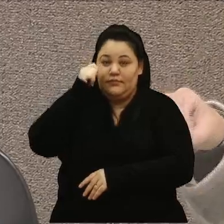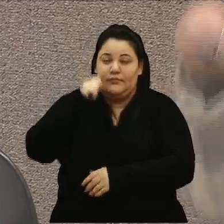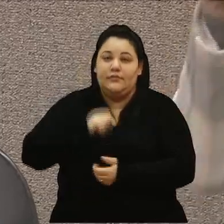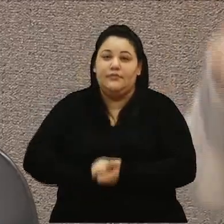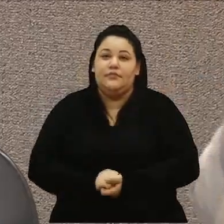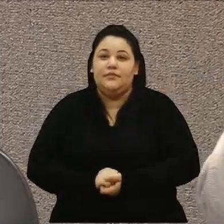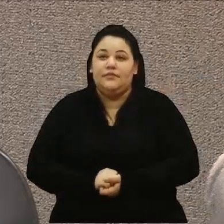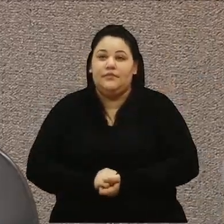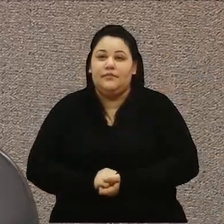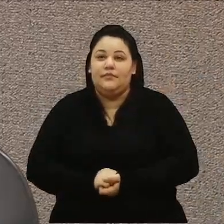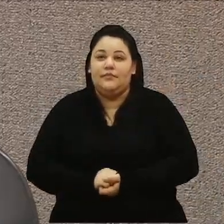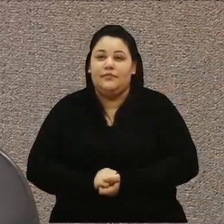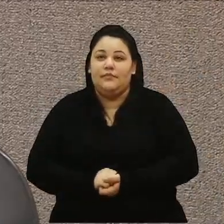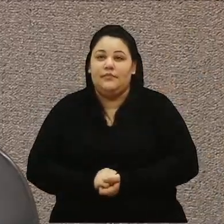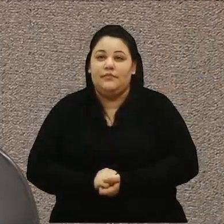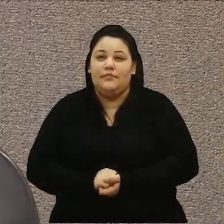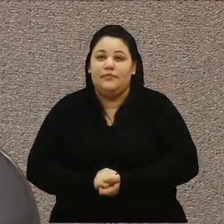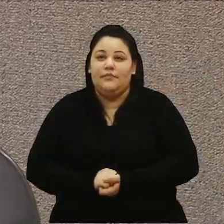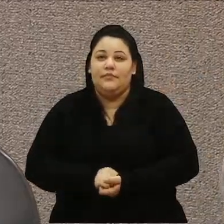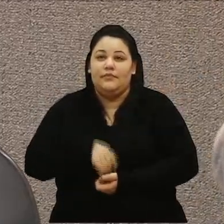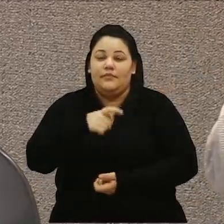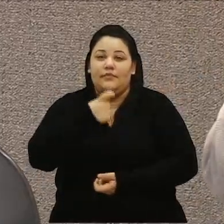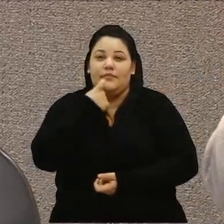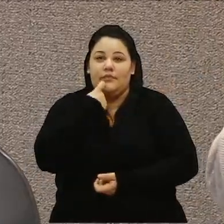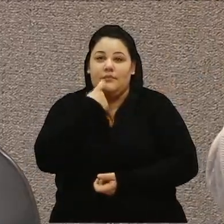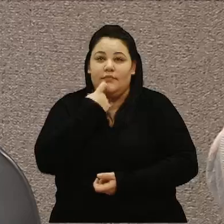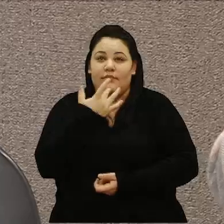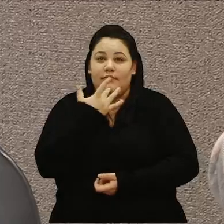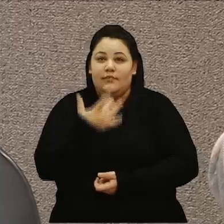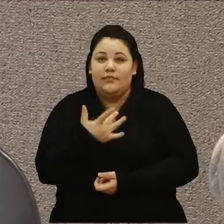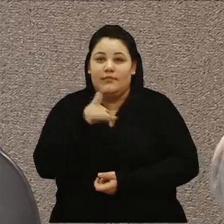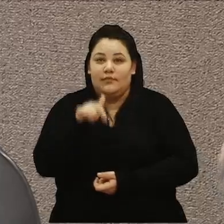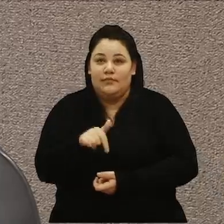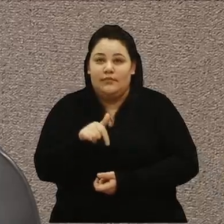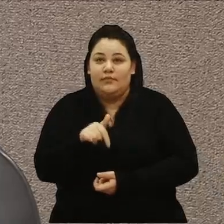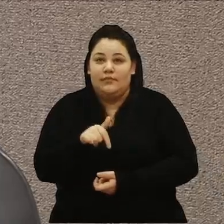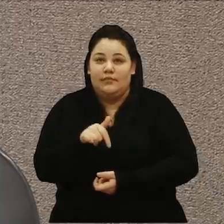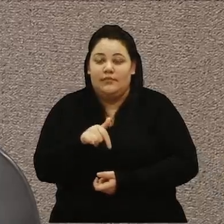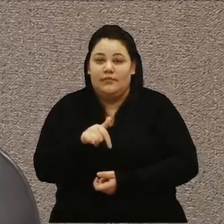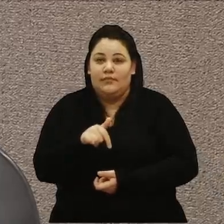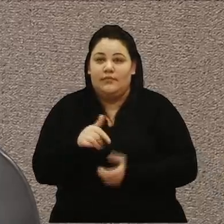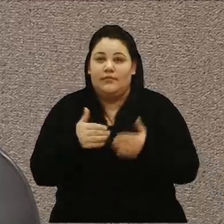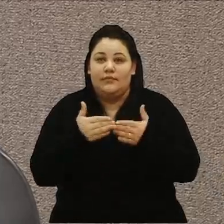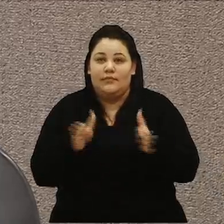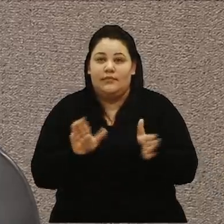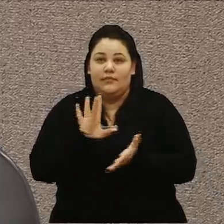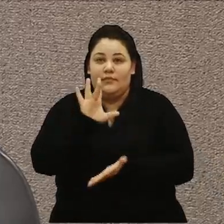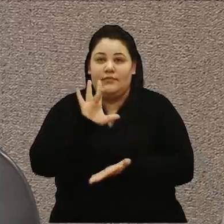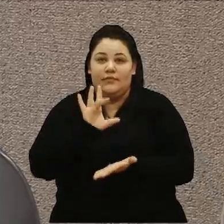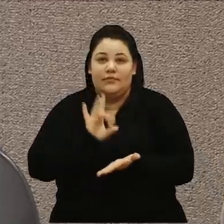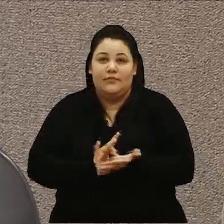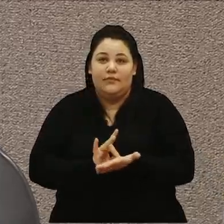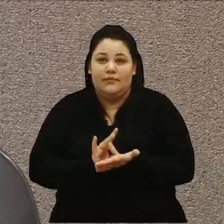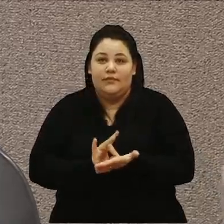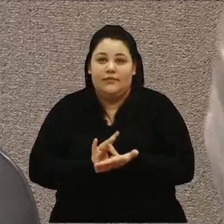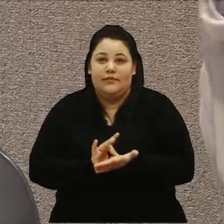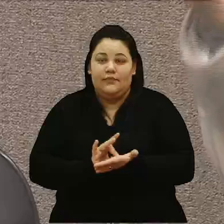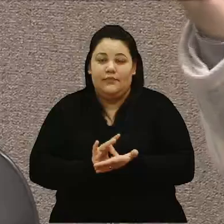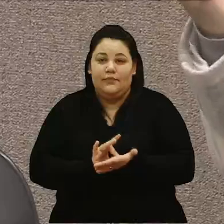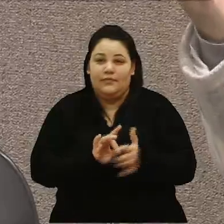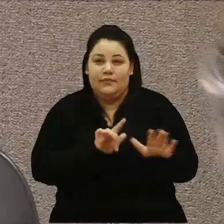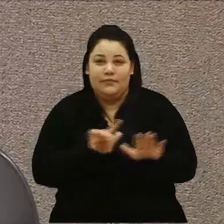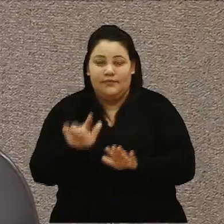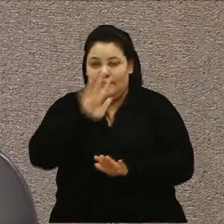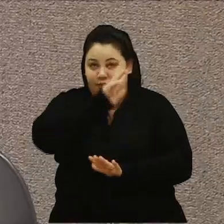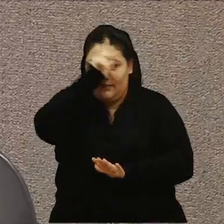Então, essa ação da sexta-feira à tarde aqui na casa é a abertura oficial da Semana Municipal do Aleitamento Materno, e eu